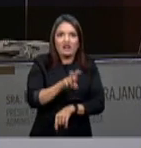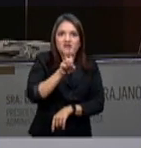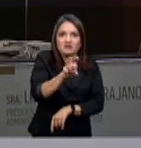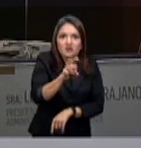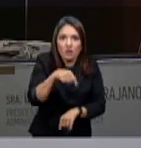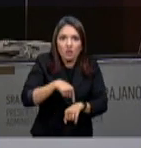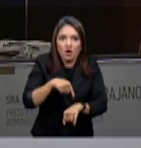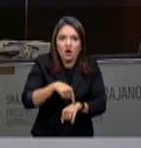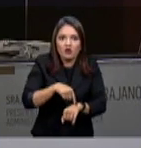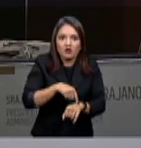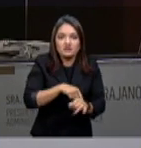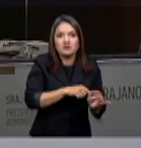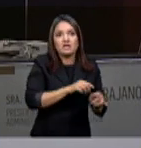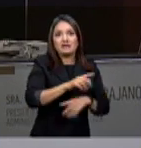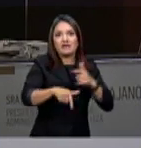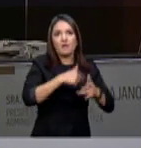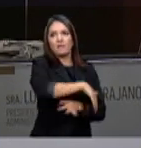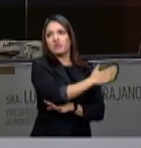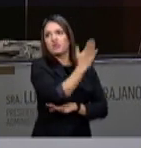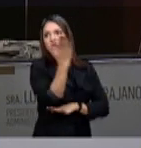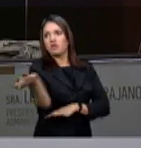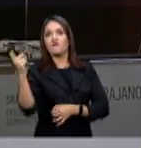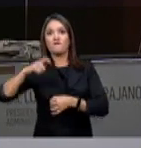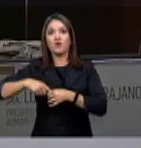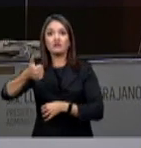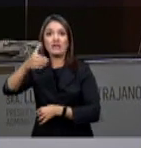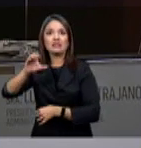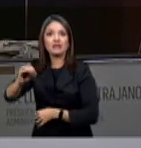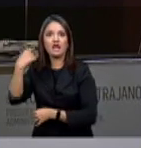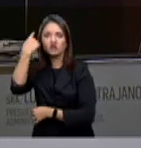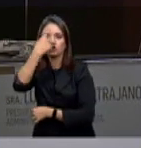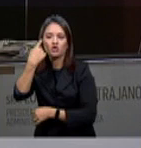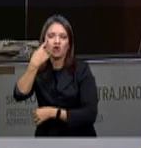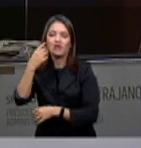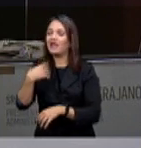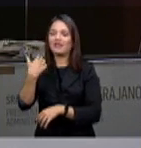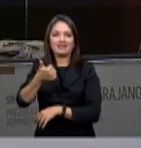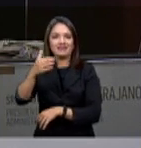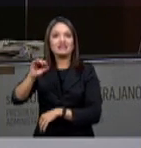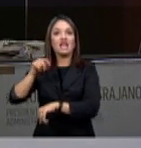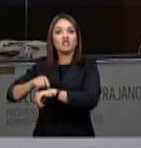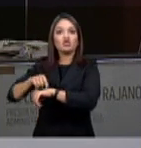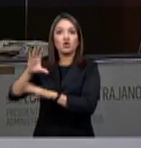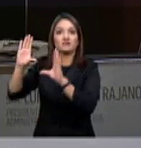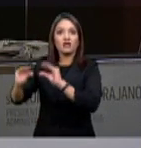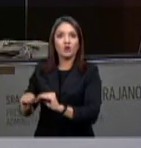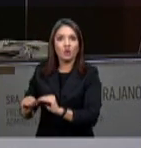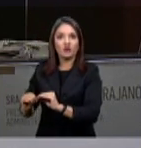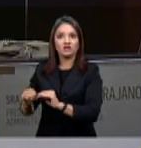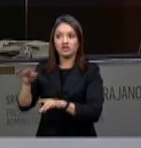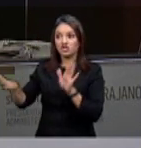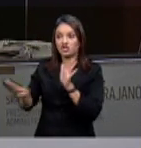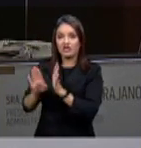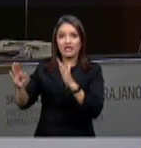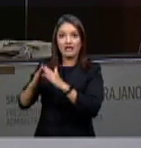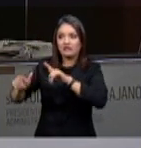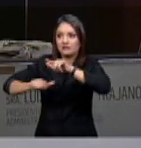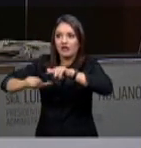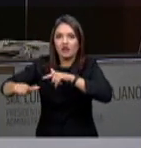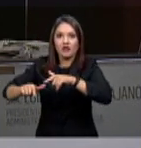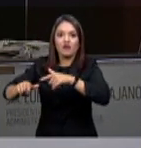e volta a 6 10 horas porque anda quatro horas no ônibus e ela ainda tem que chegar em casa fazer o trabalho e o pior